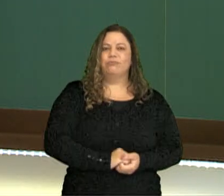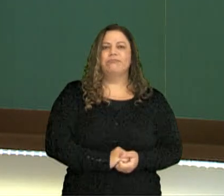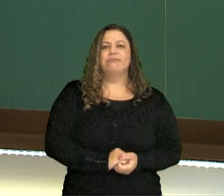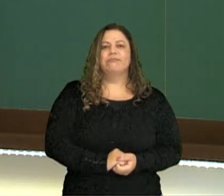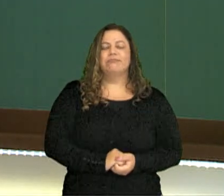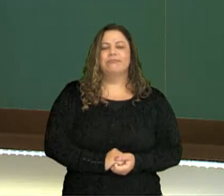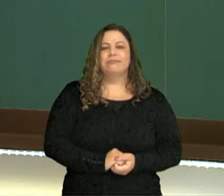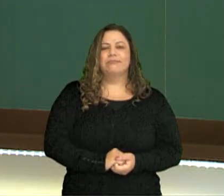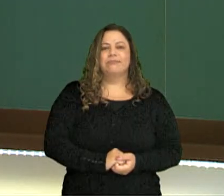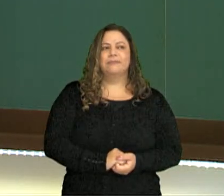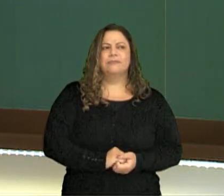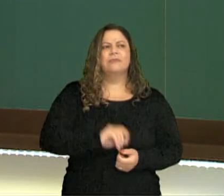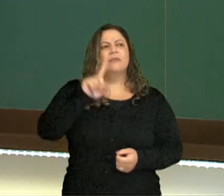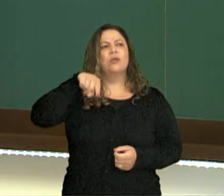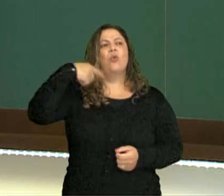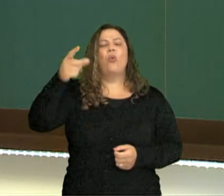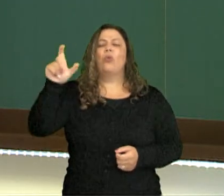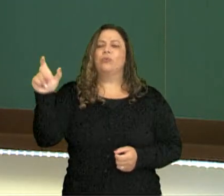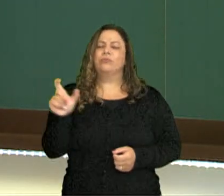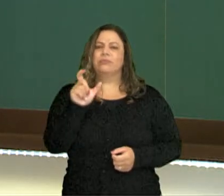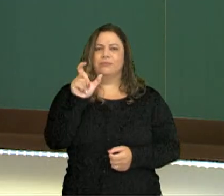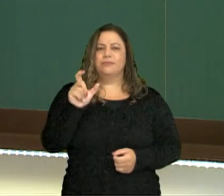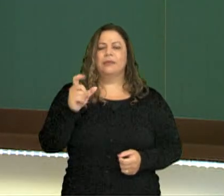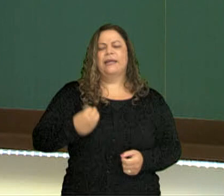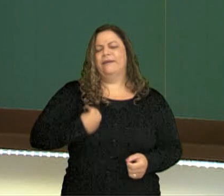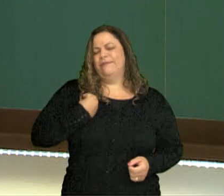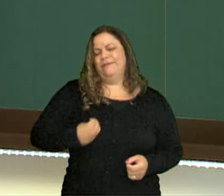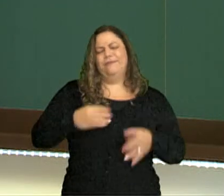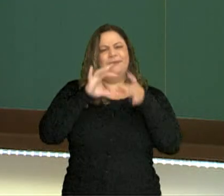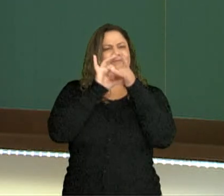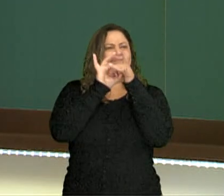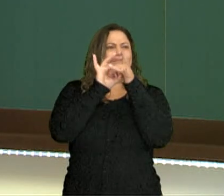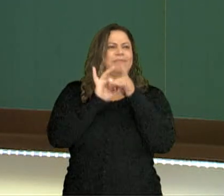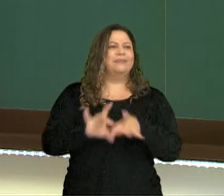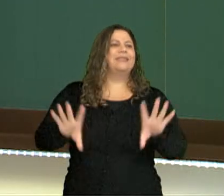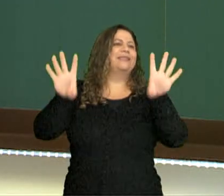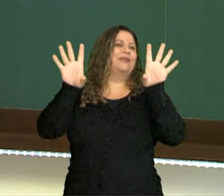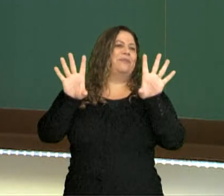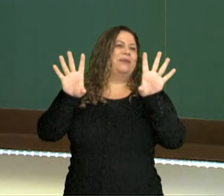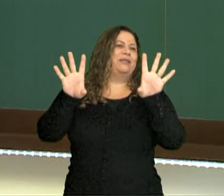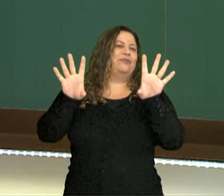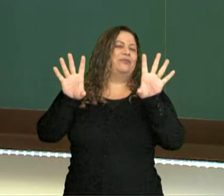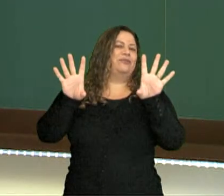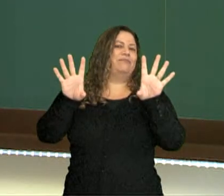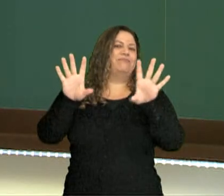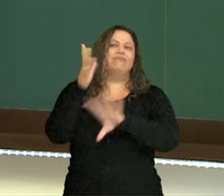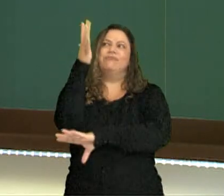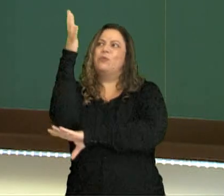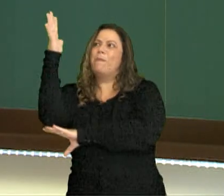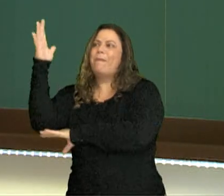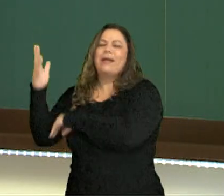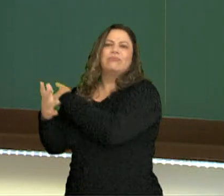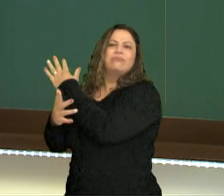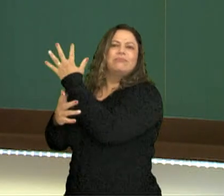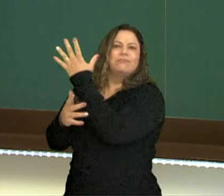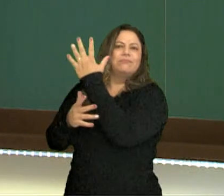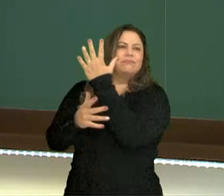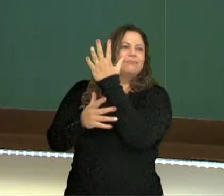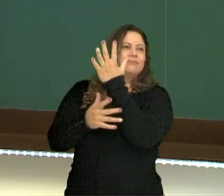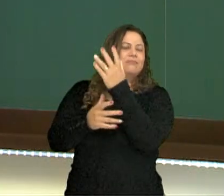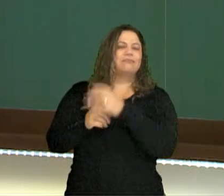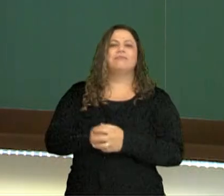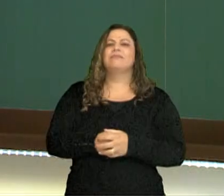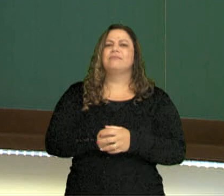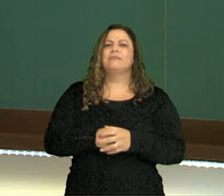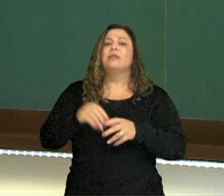é viver literalmente no meio do mato. Literalmente significa assim, ó, no